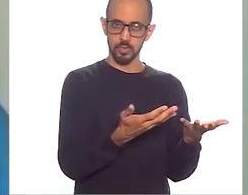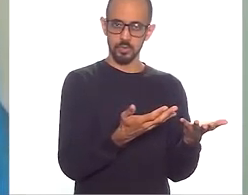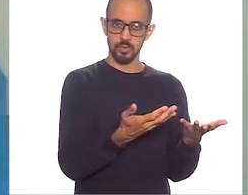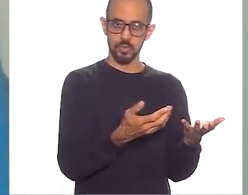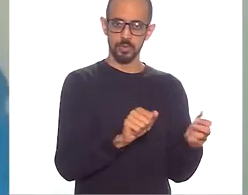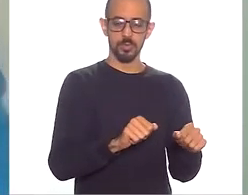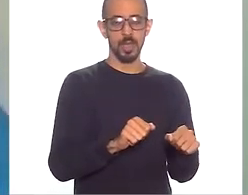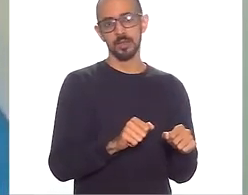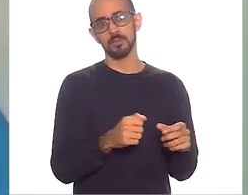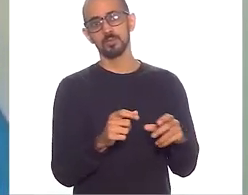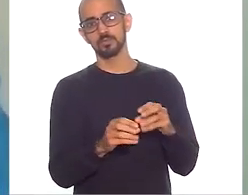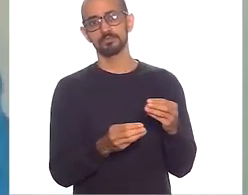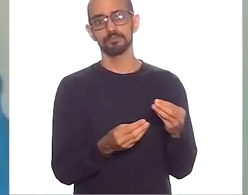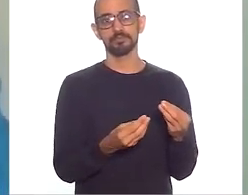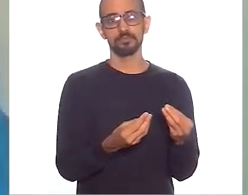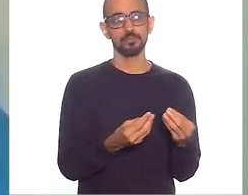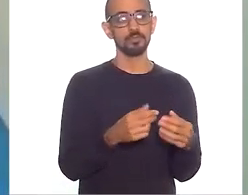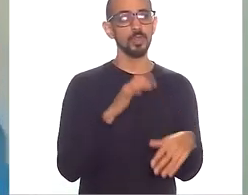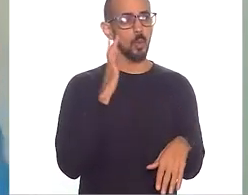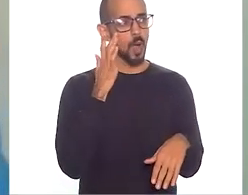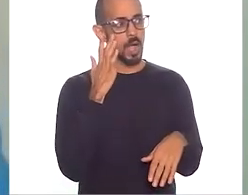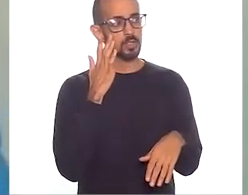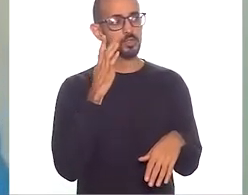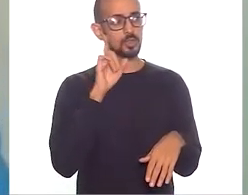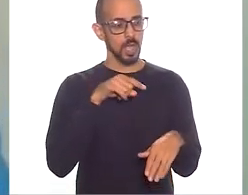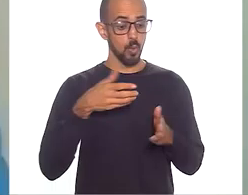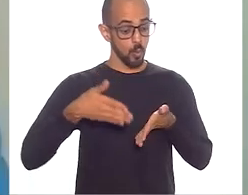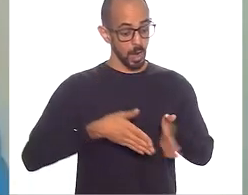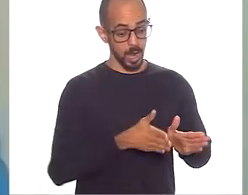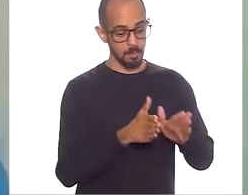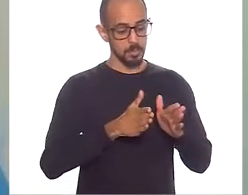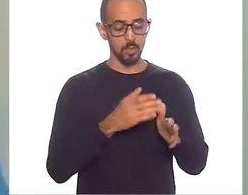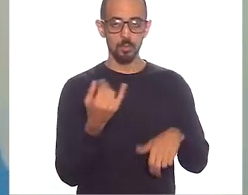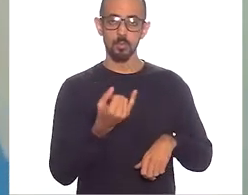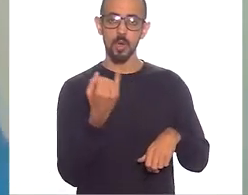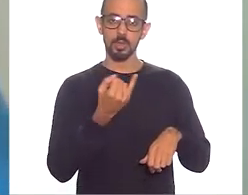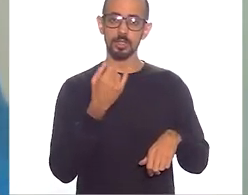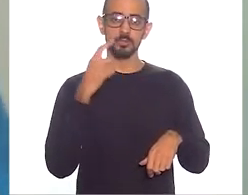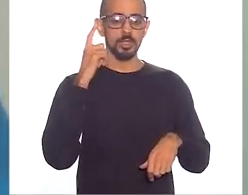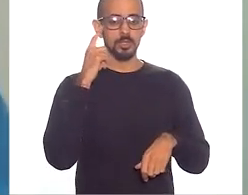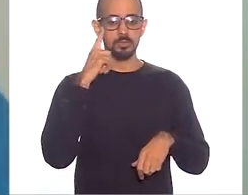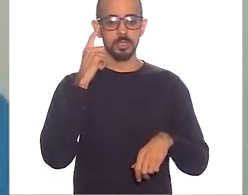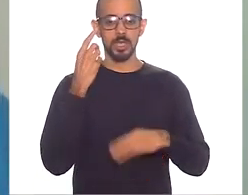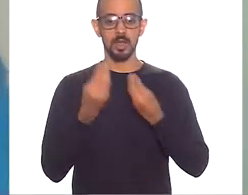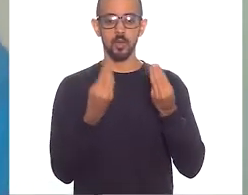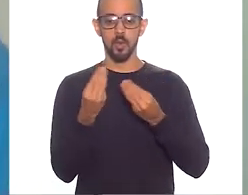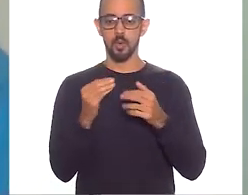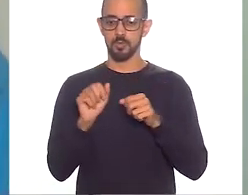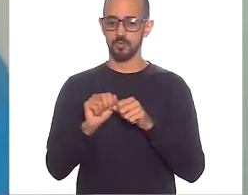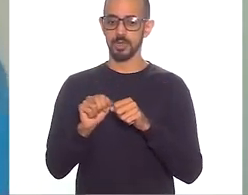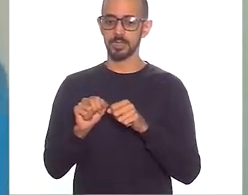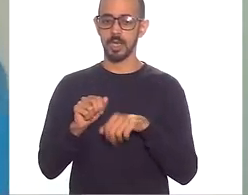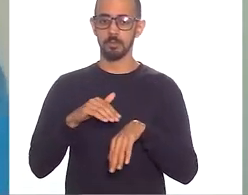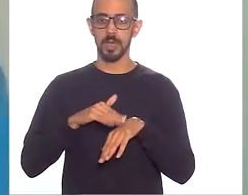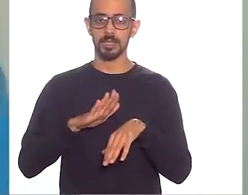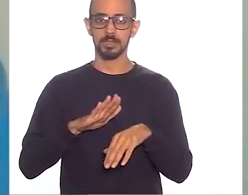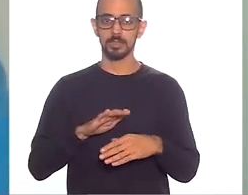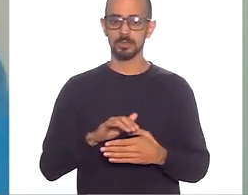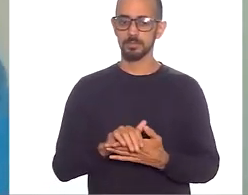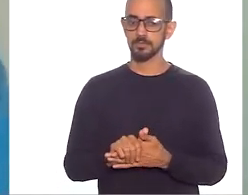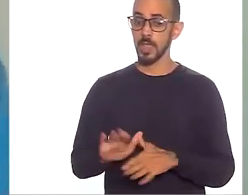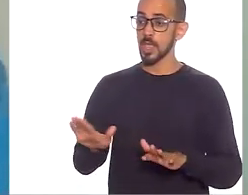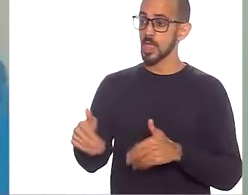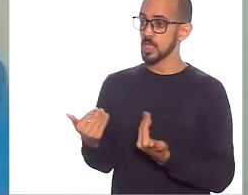mas abrir mão para quê, o quê, né? E eu acho que seria aí um caminho interessante para a gente pensar o que que a gente poderia estar fazendo a mais pela